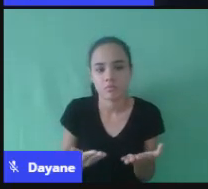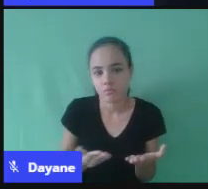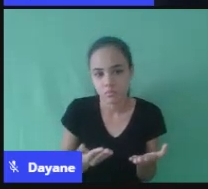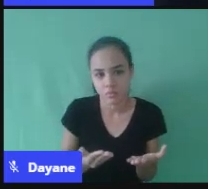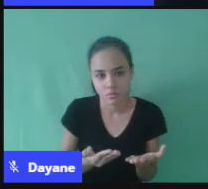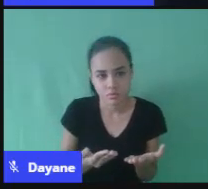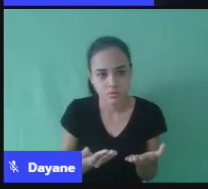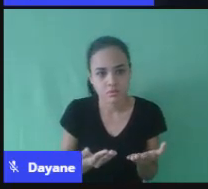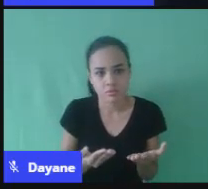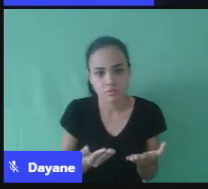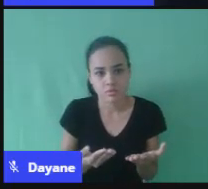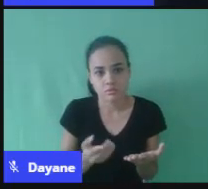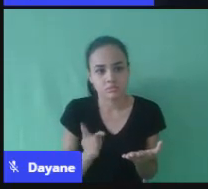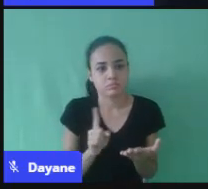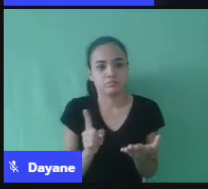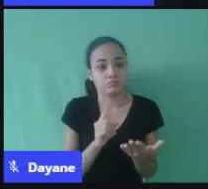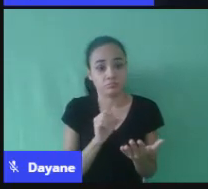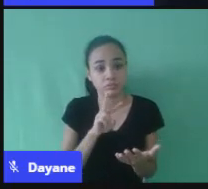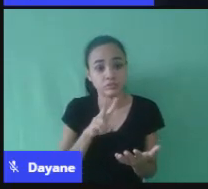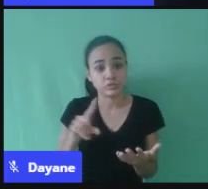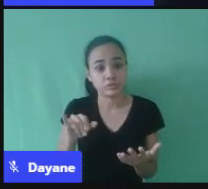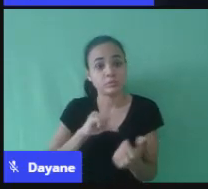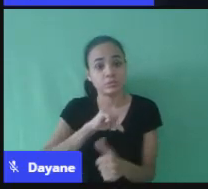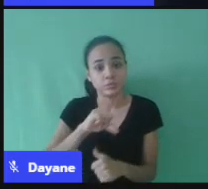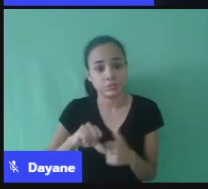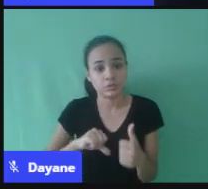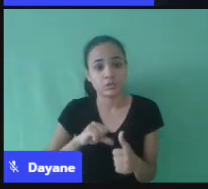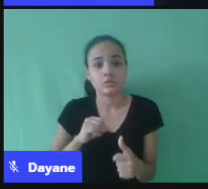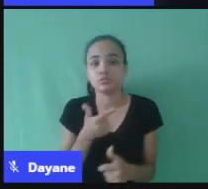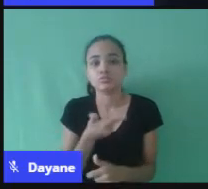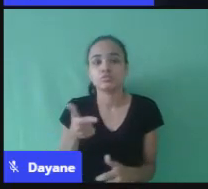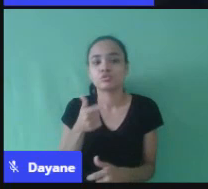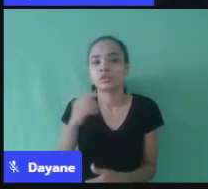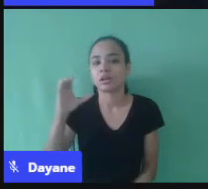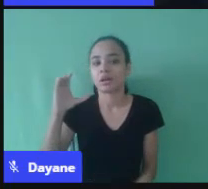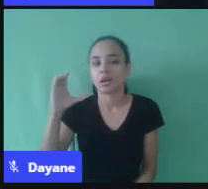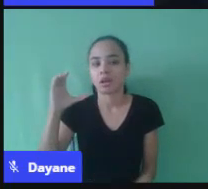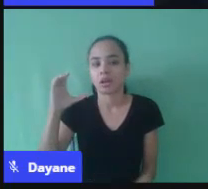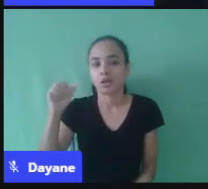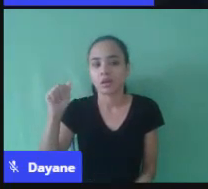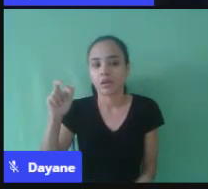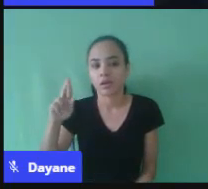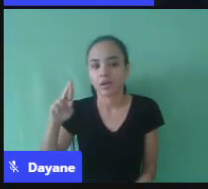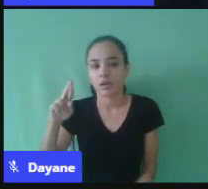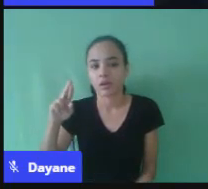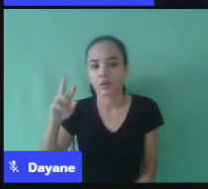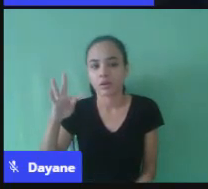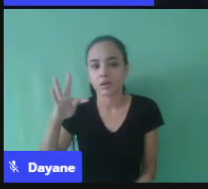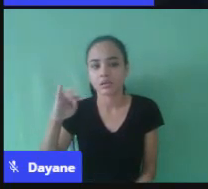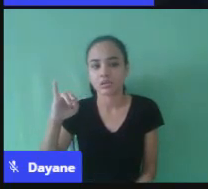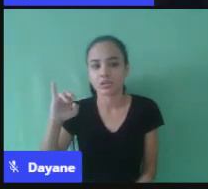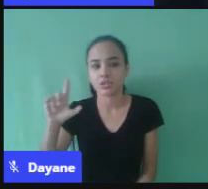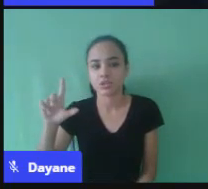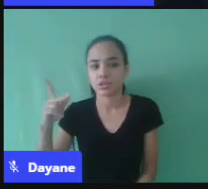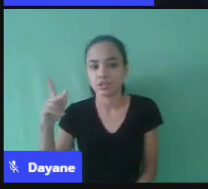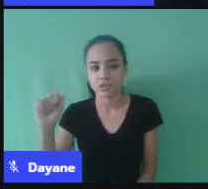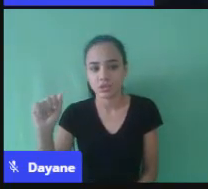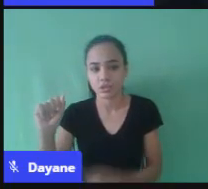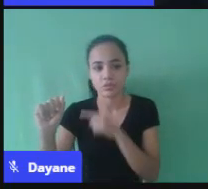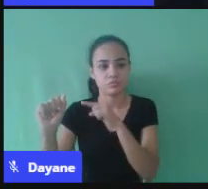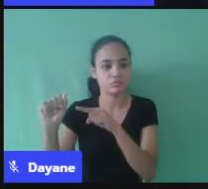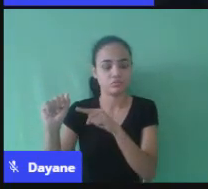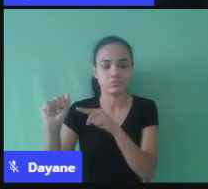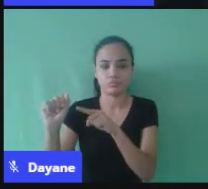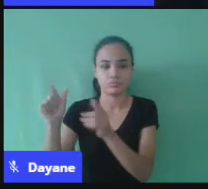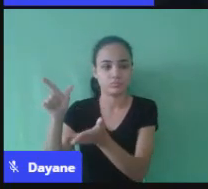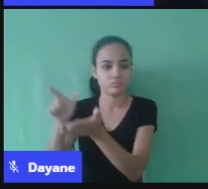né? Todos nós, pedagogos, né, educadores, sobretudo, sabemos que não tem cartilha,